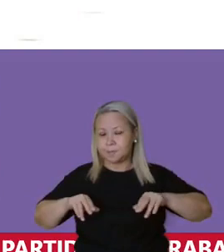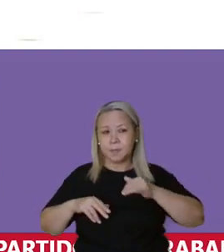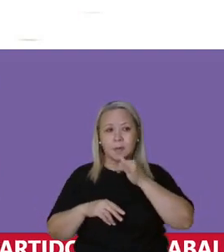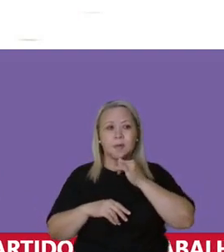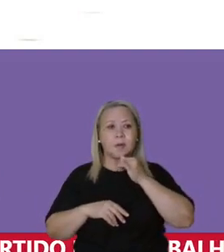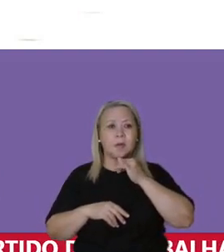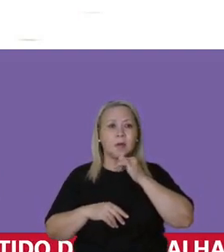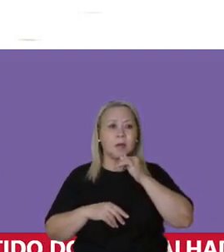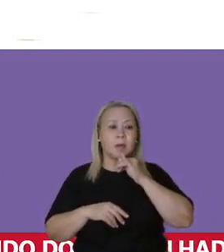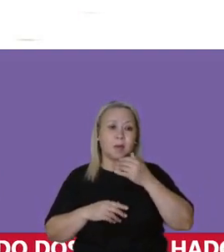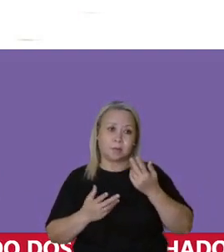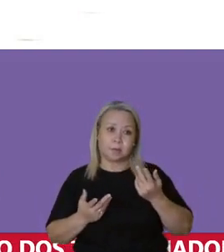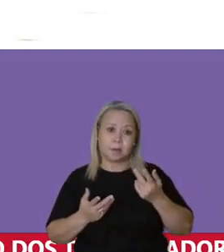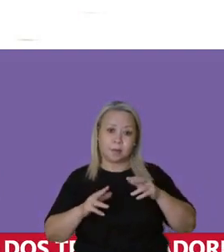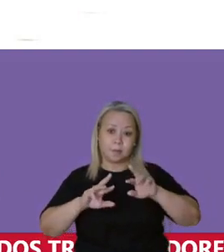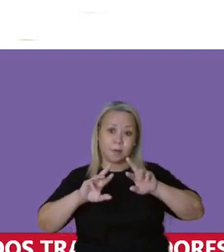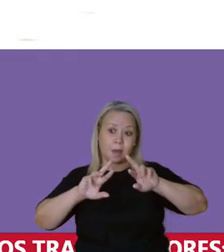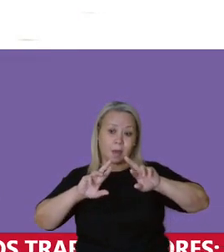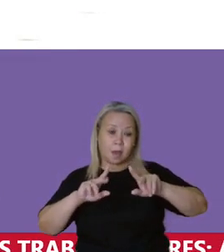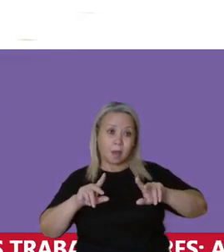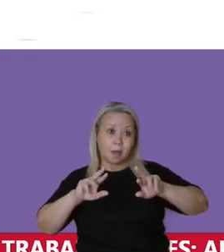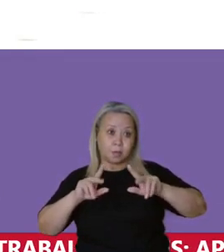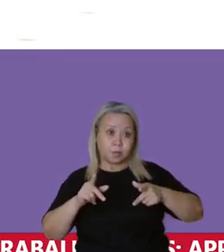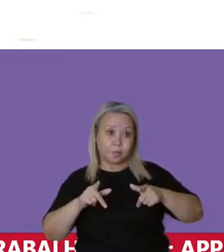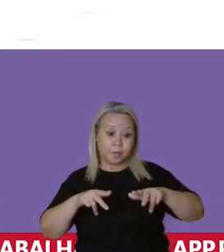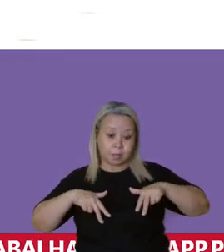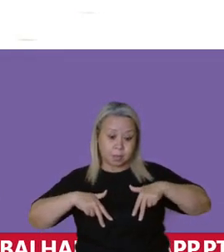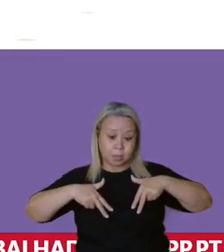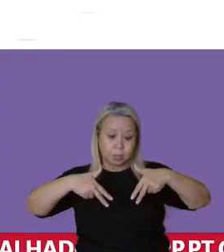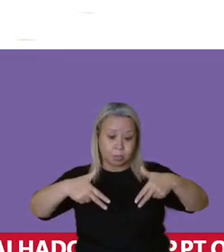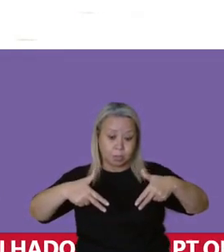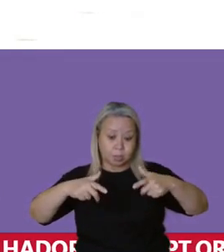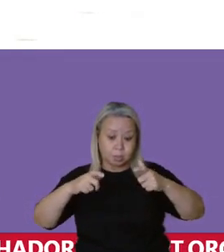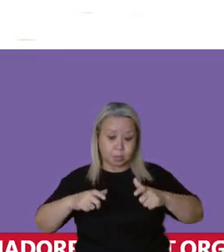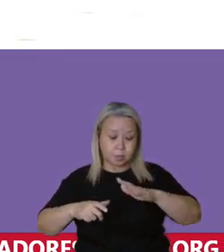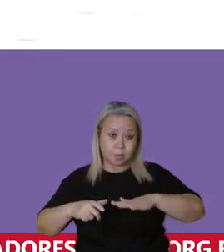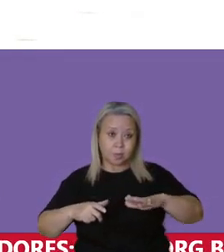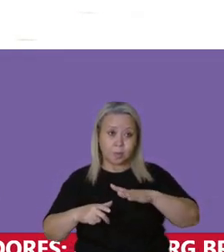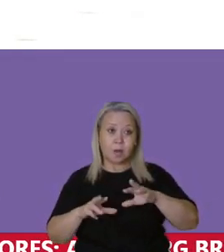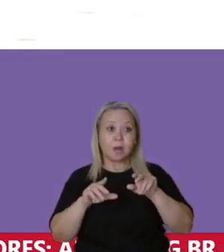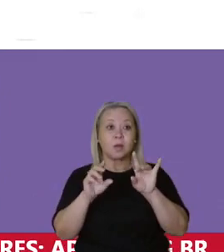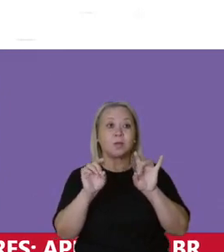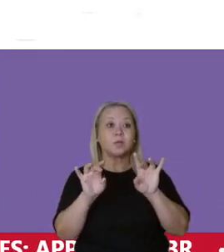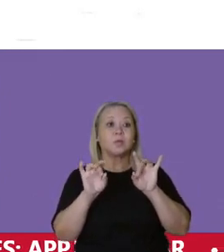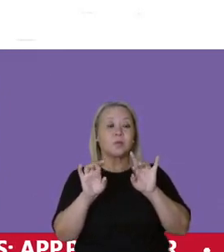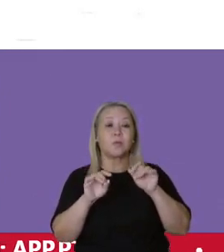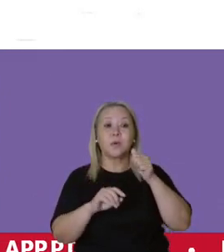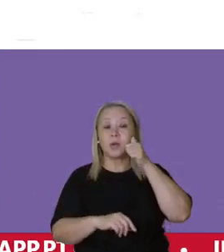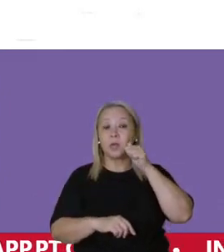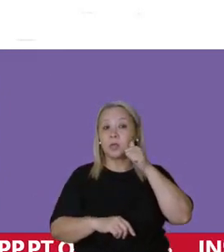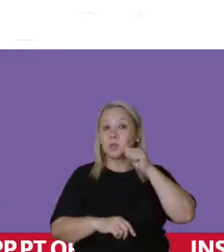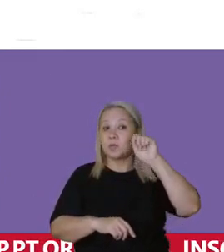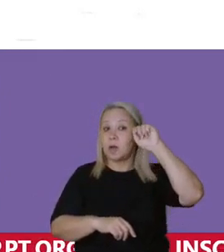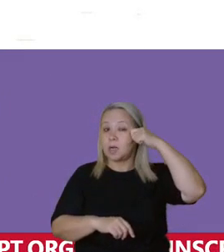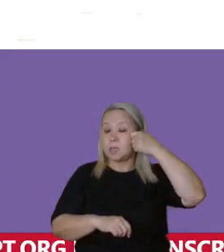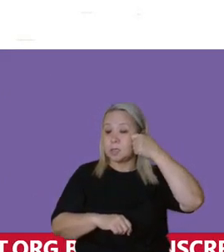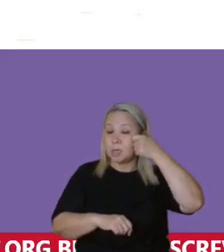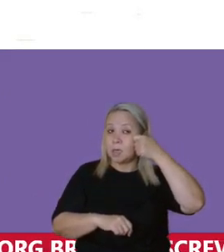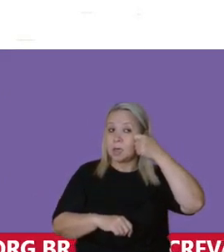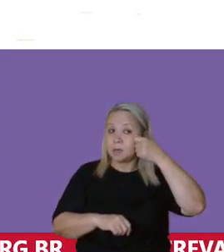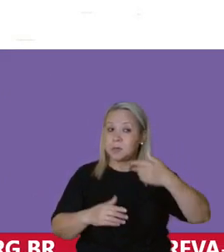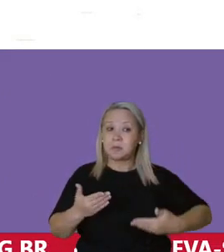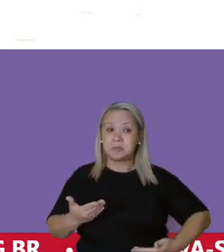exemplo, a diversidade sexual de gênero, tem que considerar também lugares em que, historicamente, mulheres negras têm sido colocadas na subalternidade